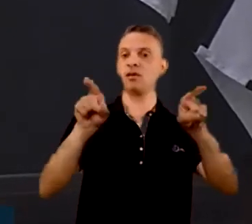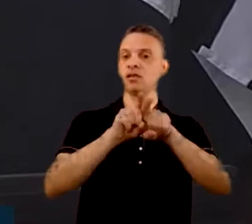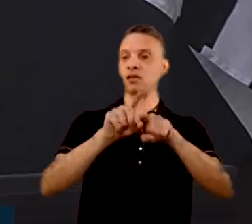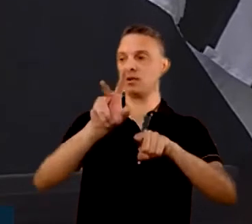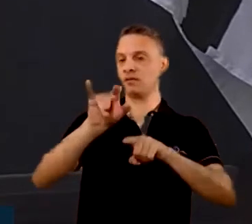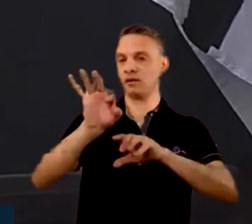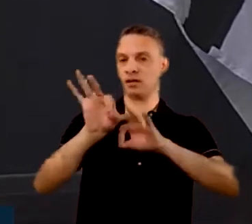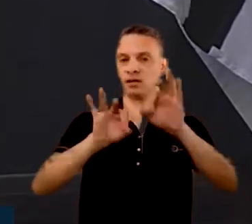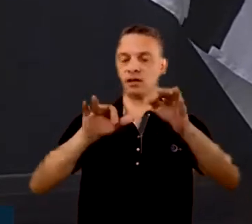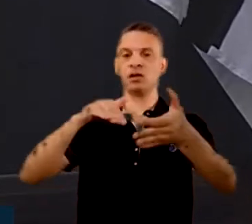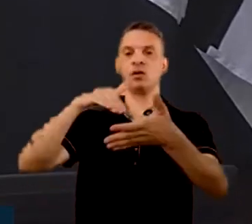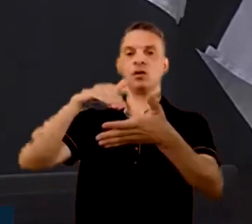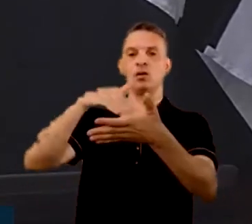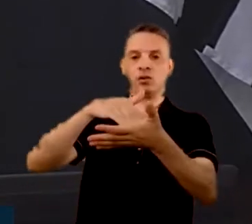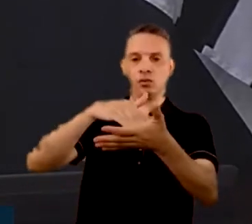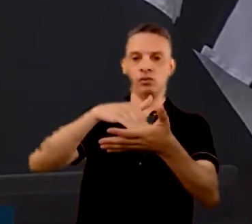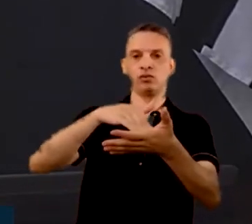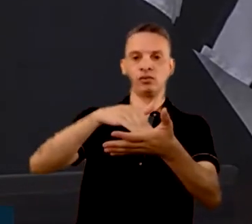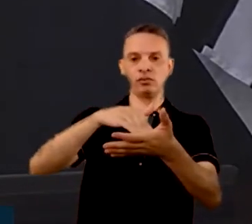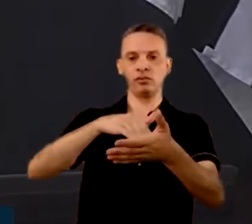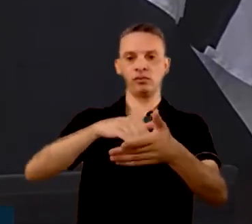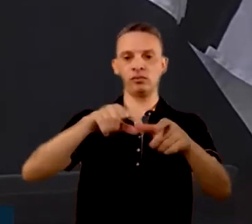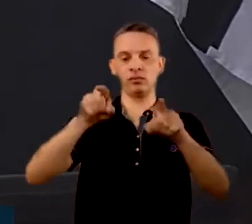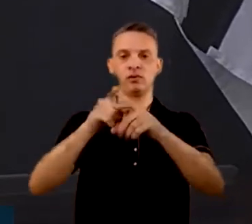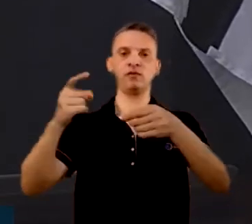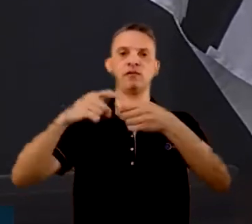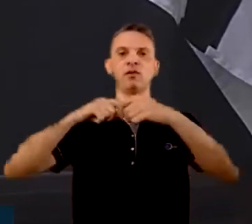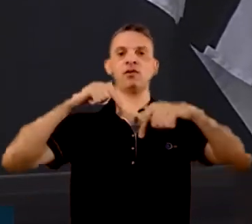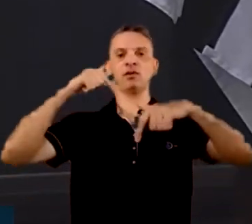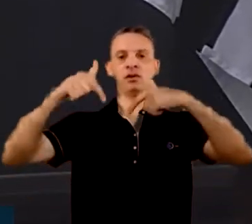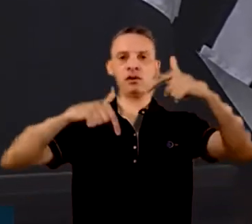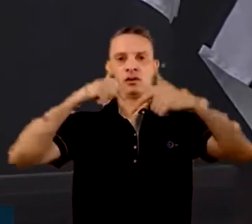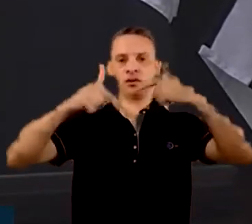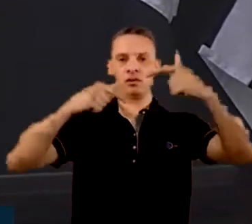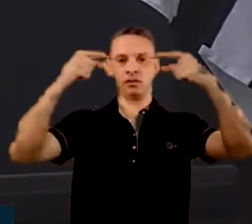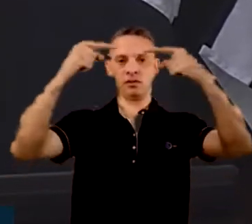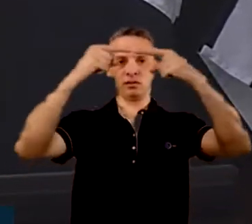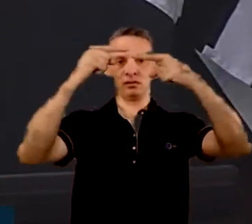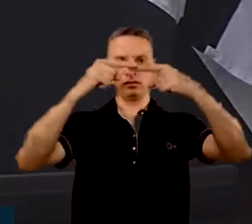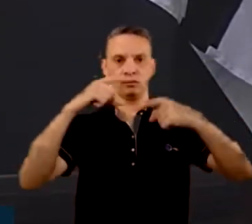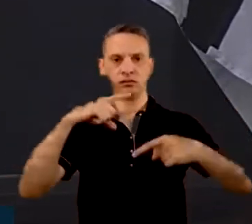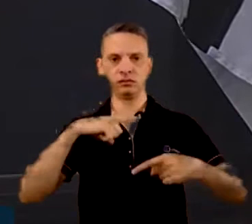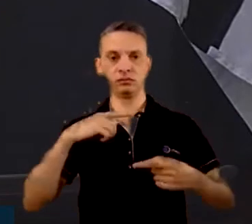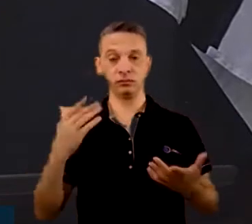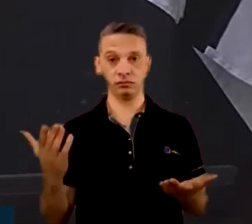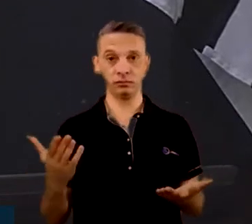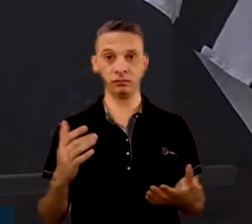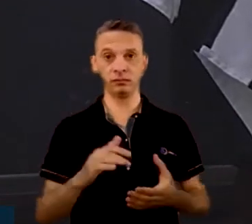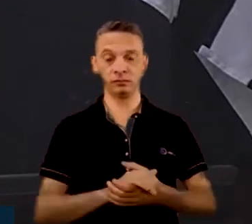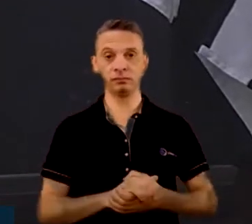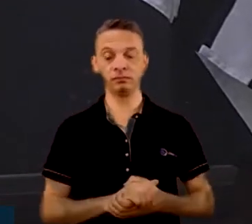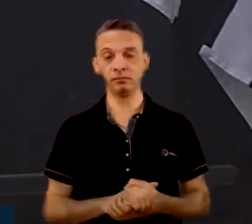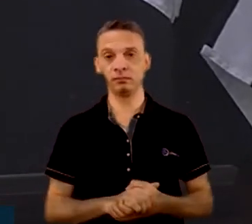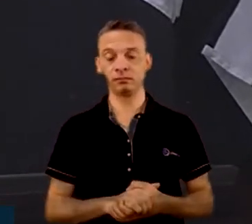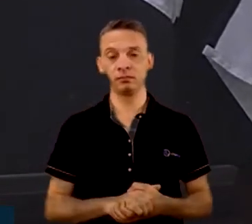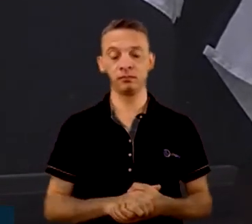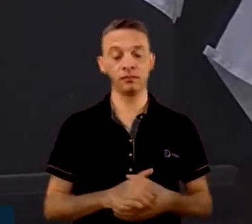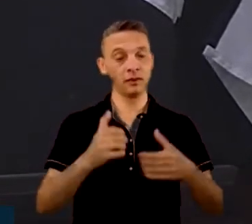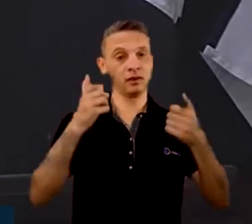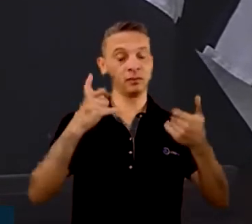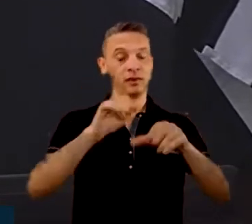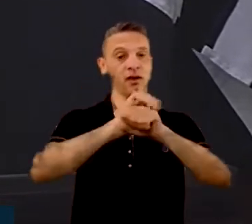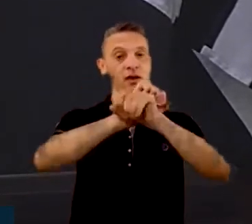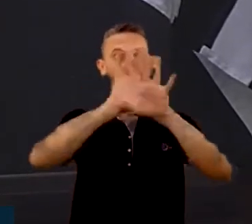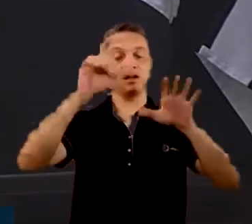último a voltar a trabalhar, se eu conseguir voltar a trabalhar, né? Deixar bem claro isso aqui, bem registrado,